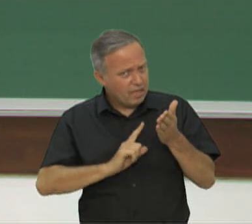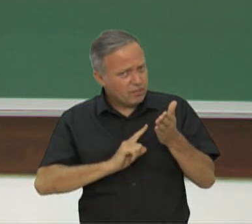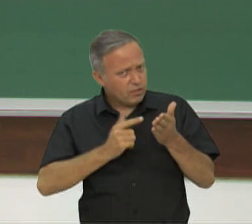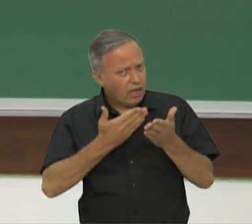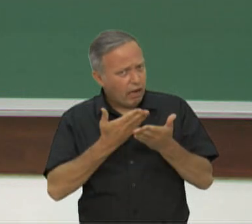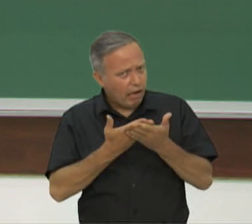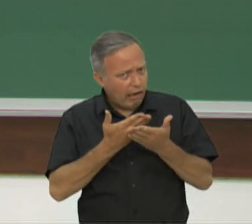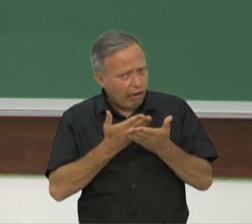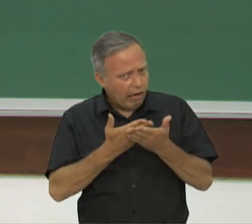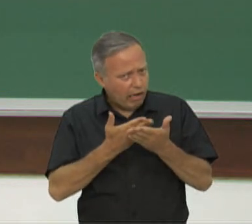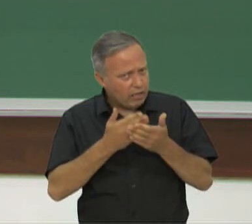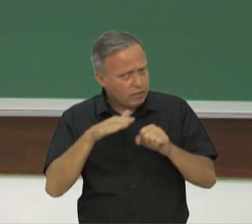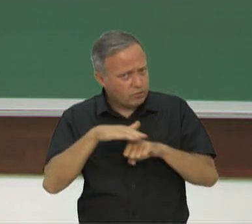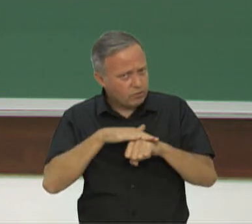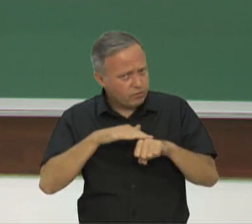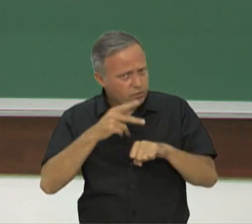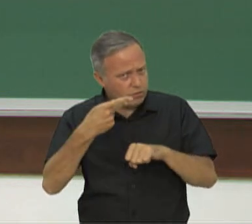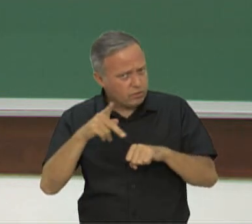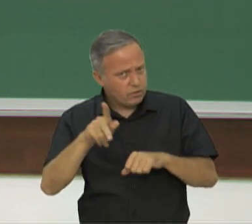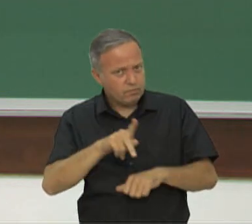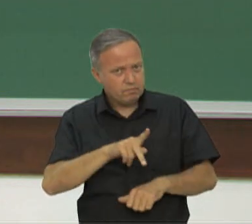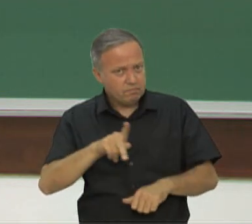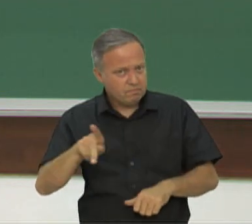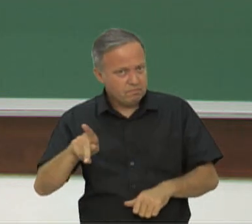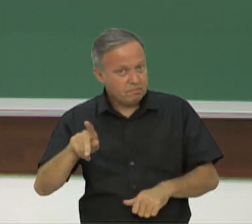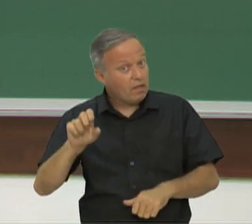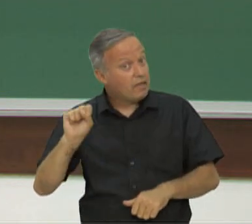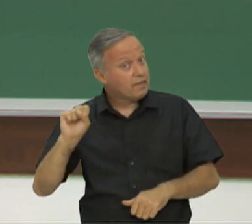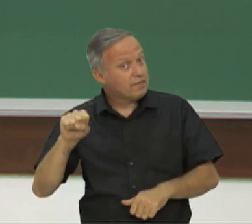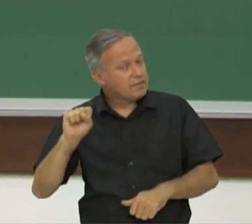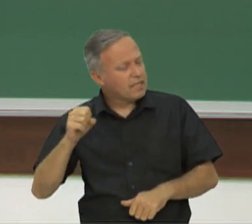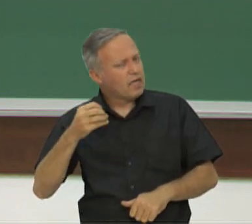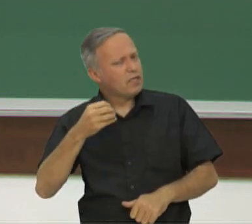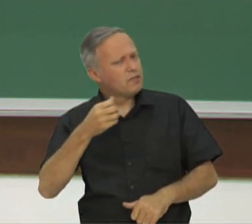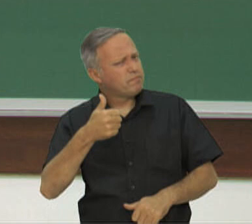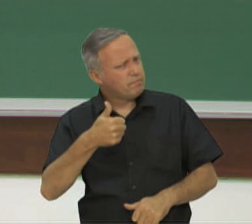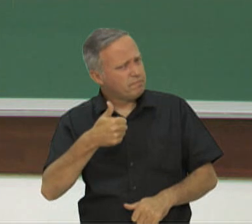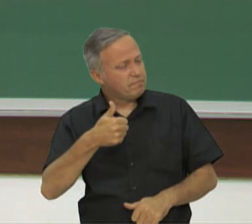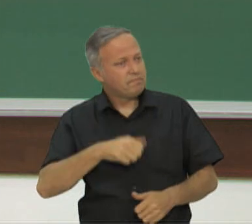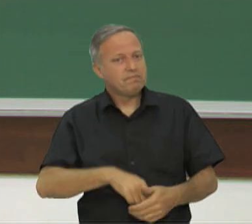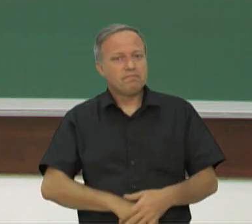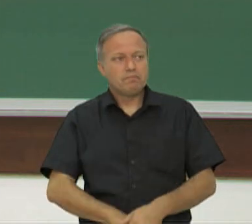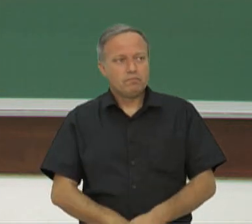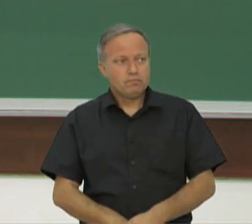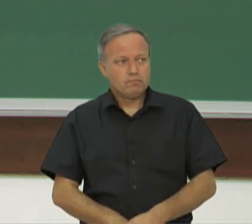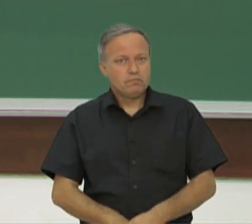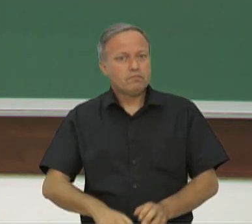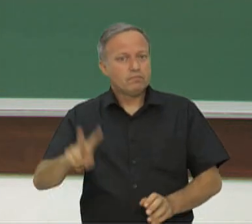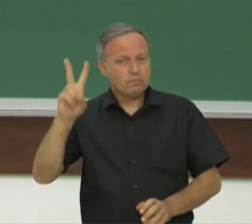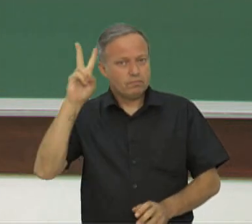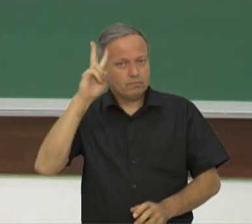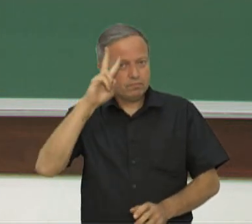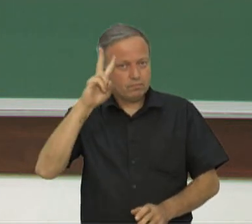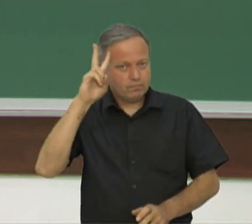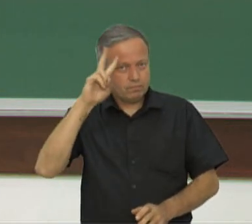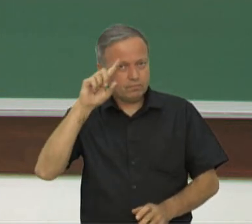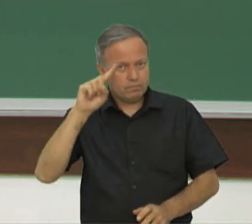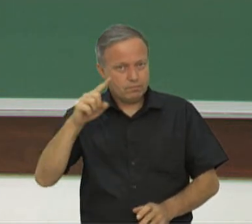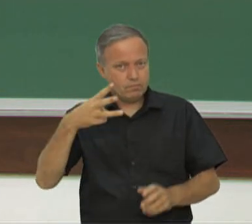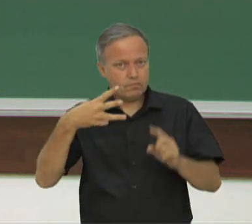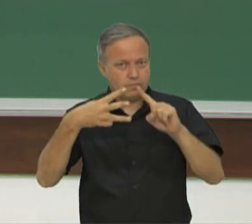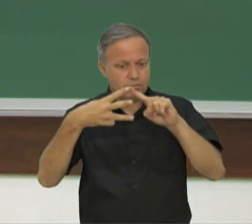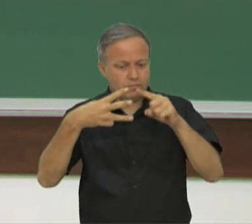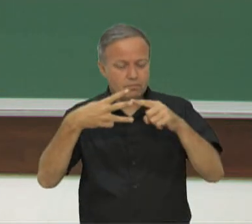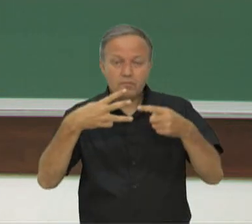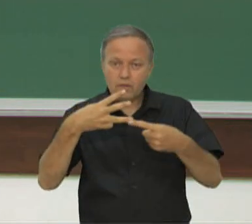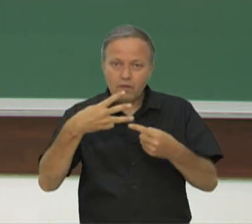virtual? Conversaram com o seu professor? Sim? Aí tá certo, muito bem. Lembrando que vocês têm 3